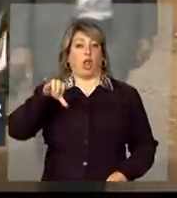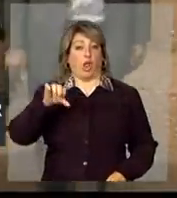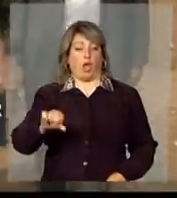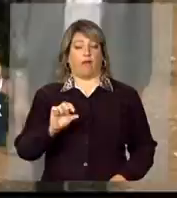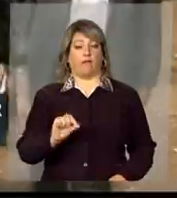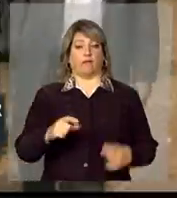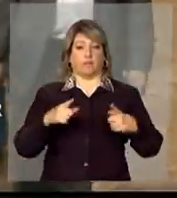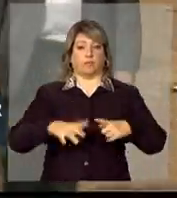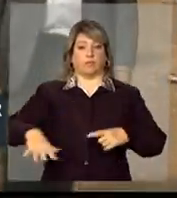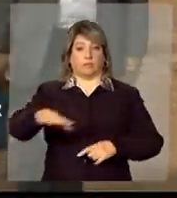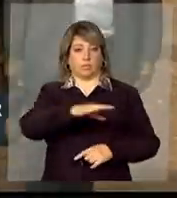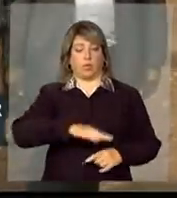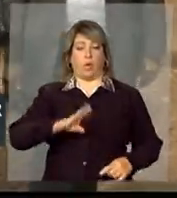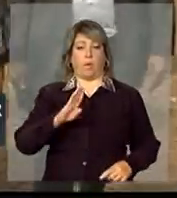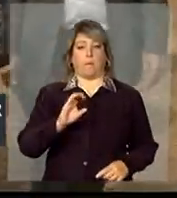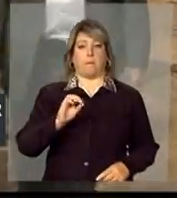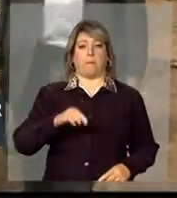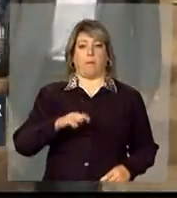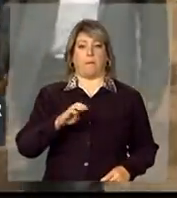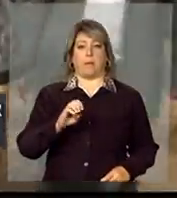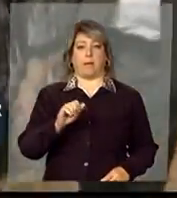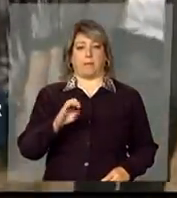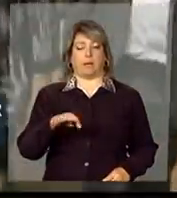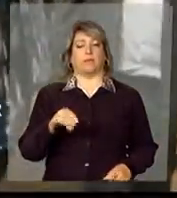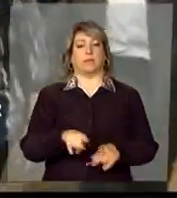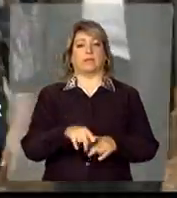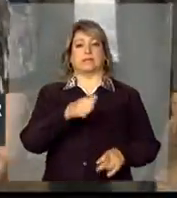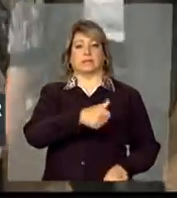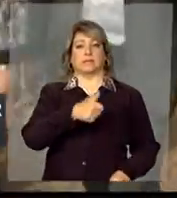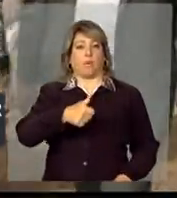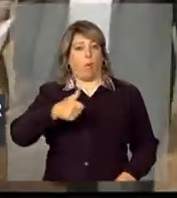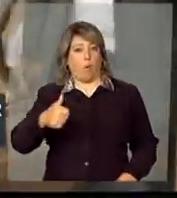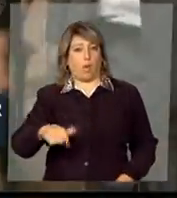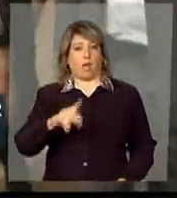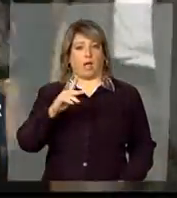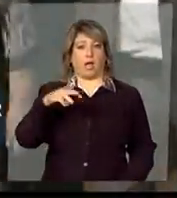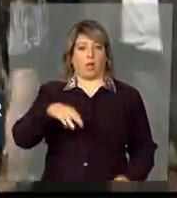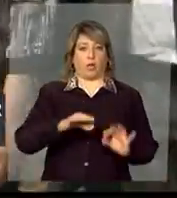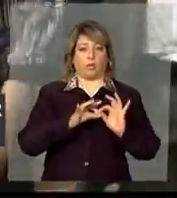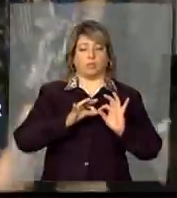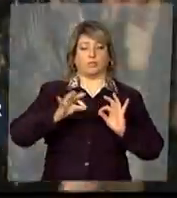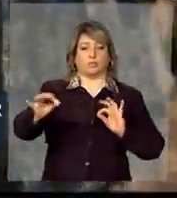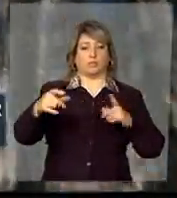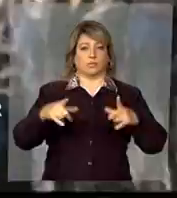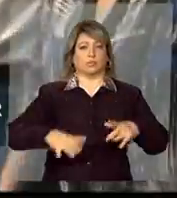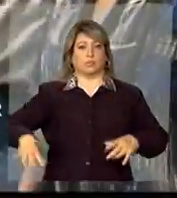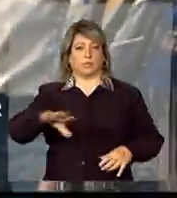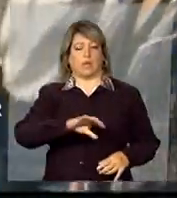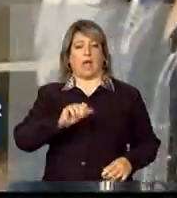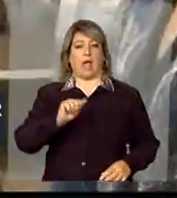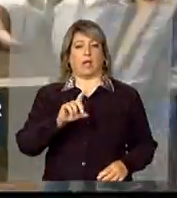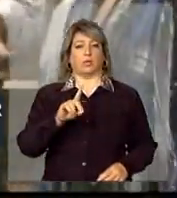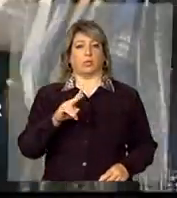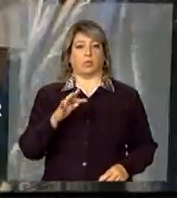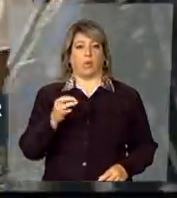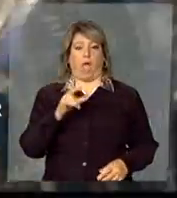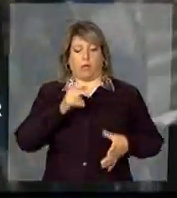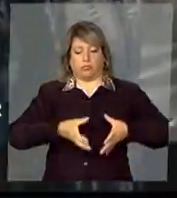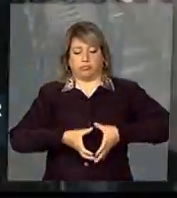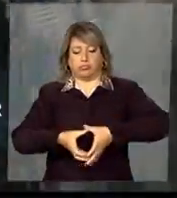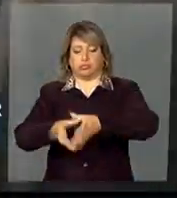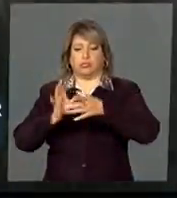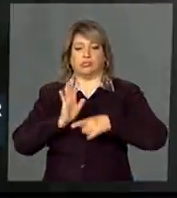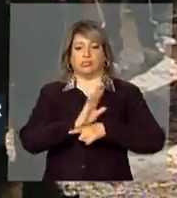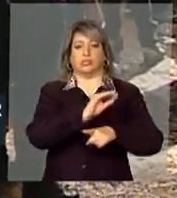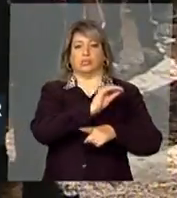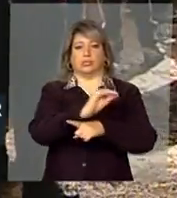bombeamento, extensão de cerca de 111 quilômetros de adutoras para levar essa água aos moradores da